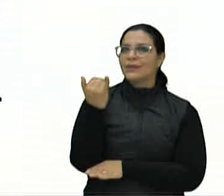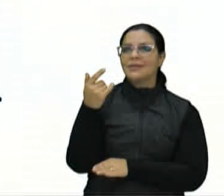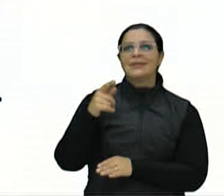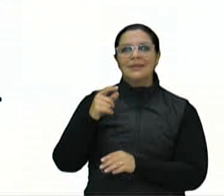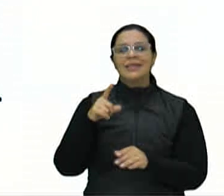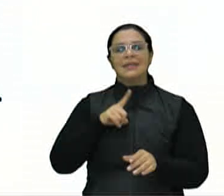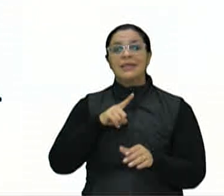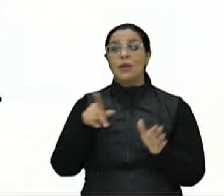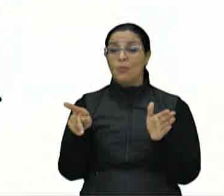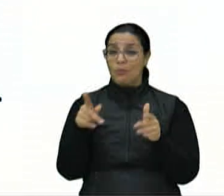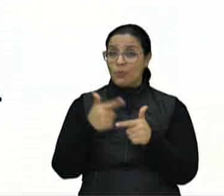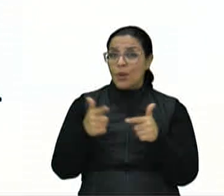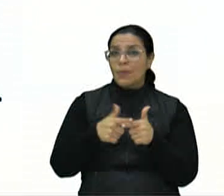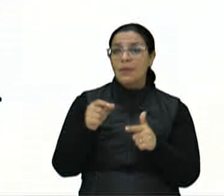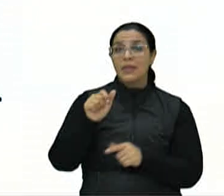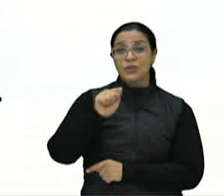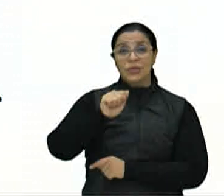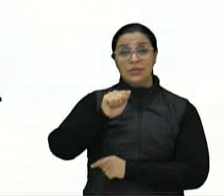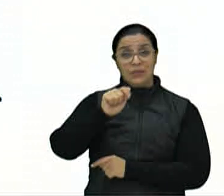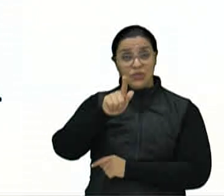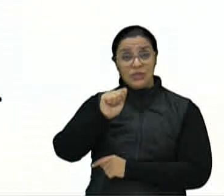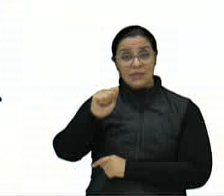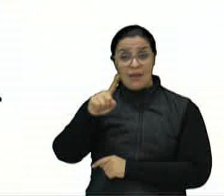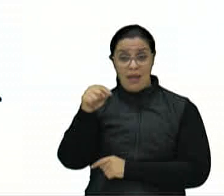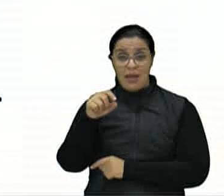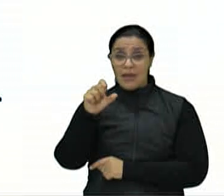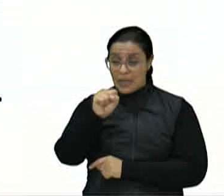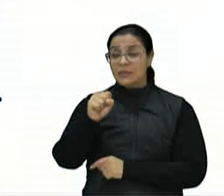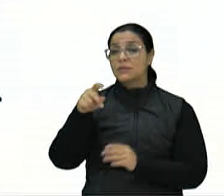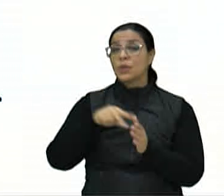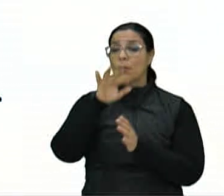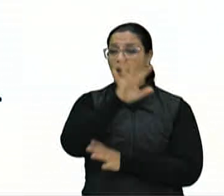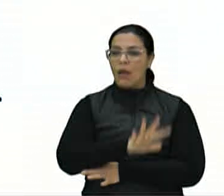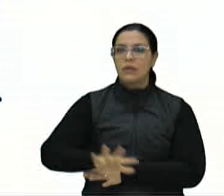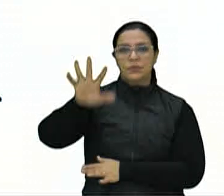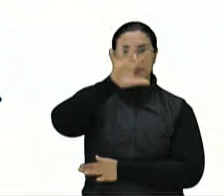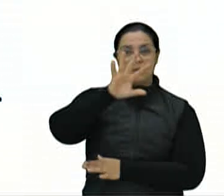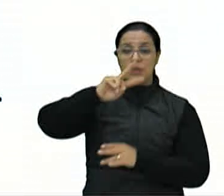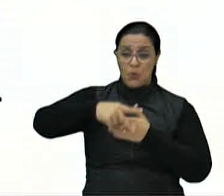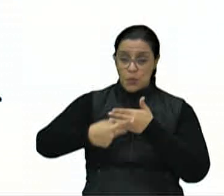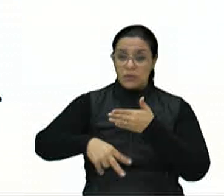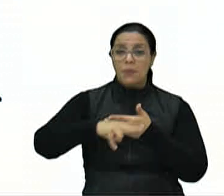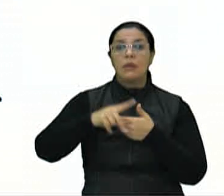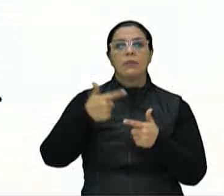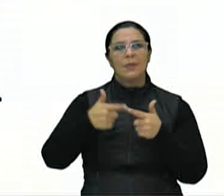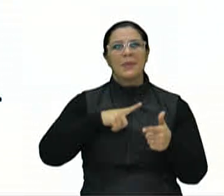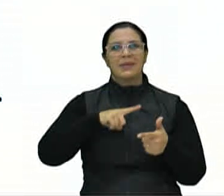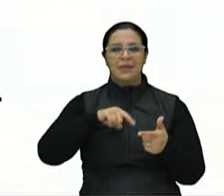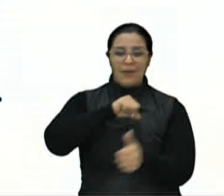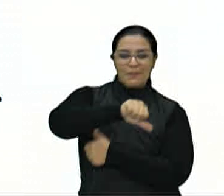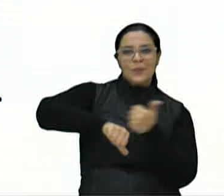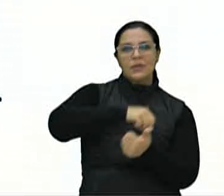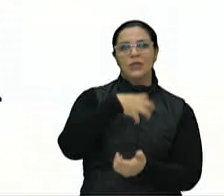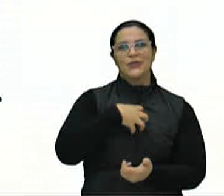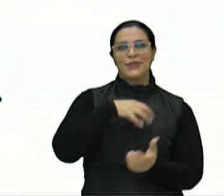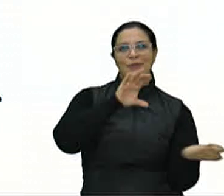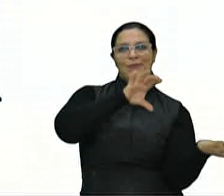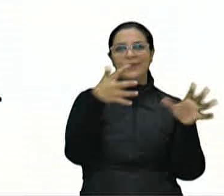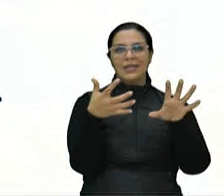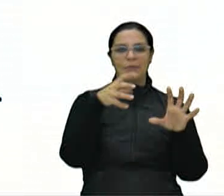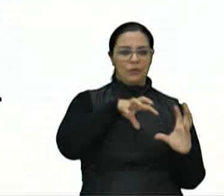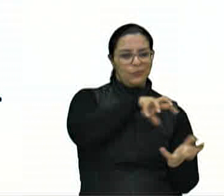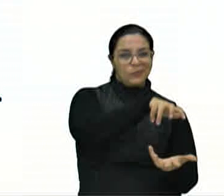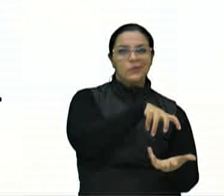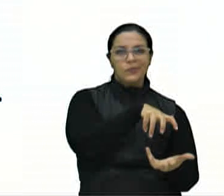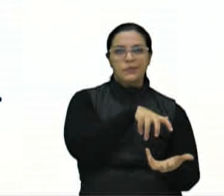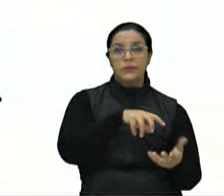na composição de gases da atmosfera. E daí, consequentemente, impactos onde? No clima do planeta. Uma